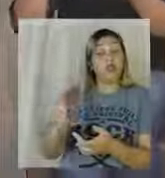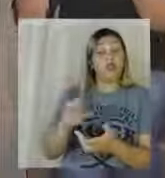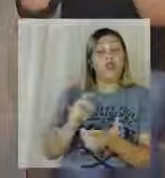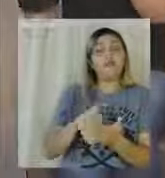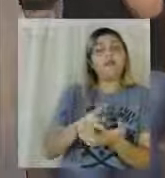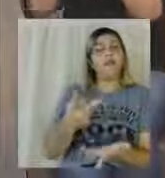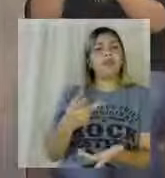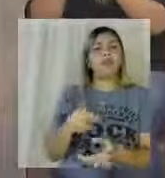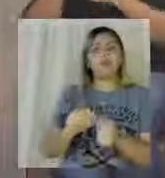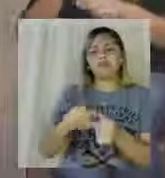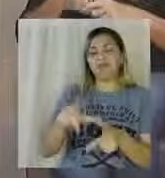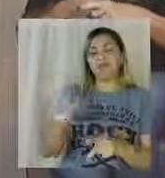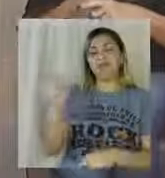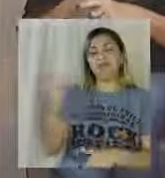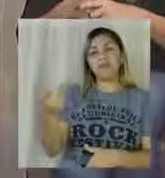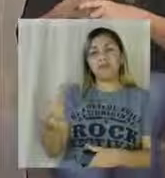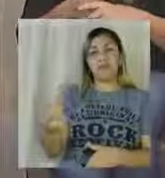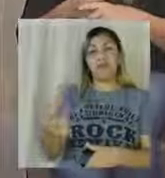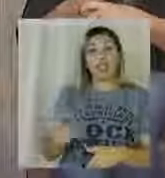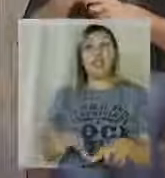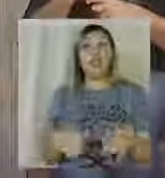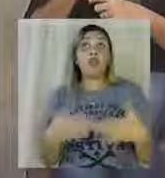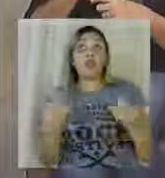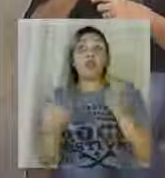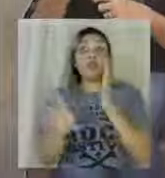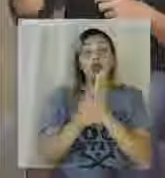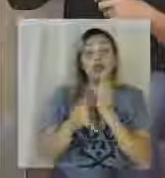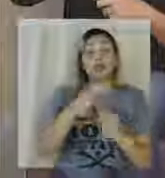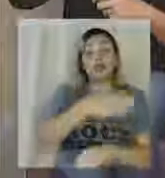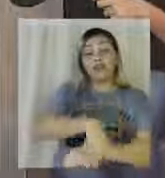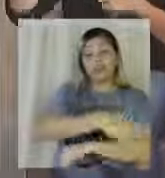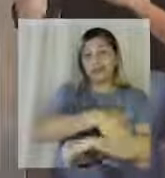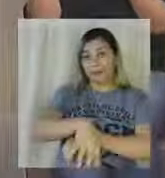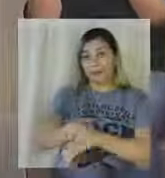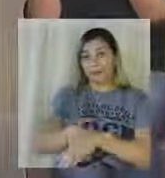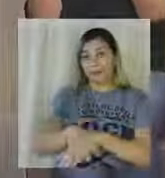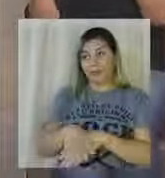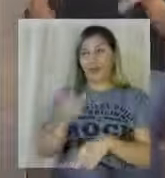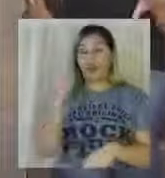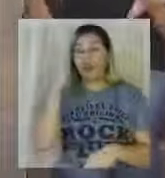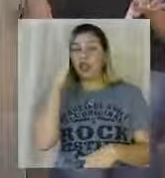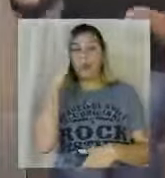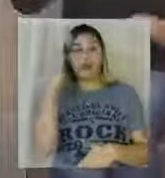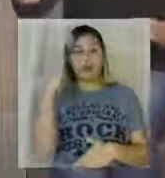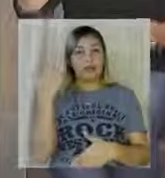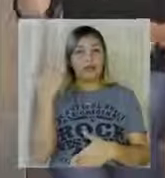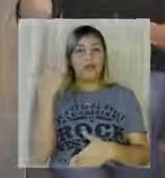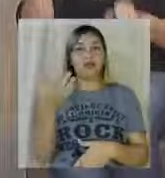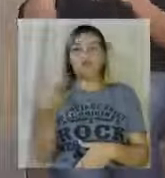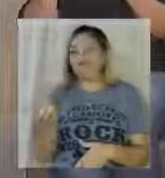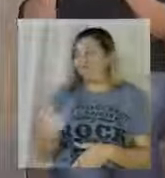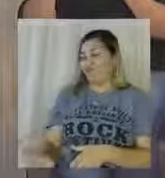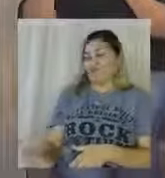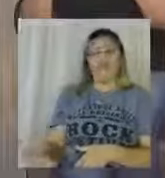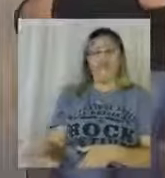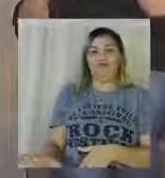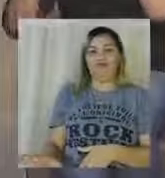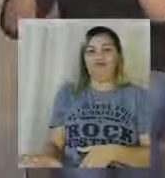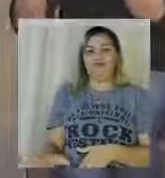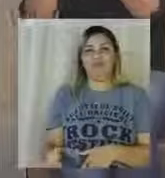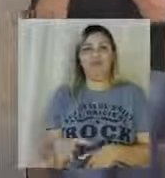bom. Quando encontrava na rua e pensava, ai meu Deus, quero não, não dá certo não.